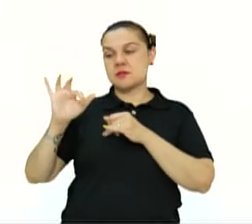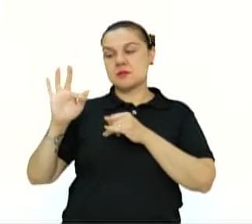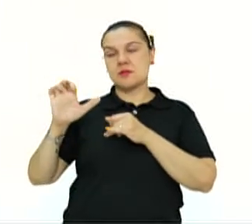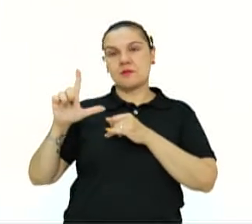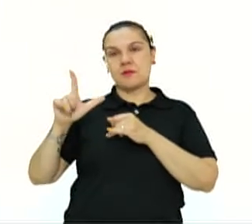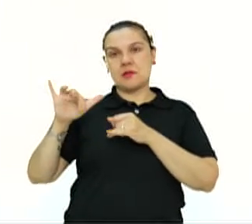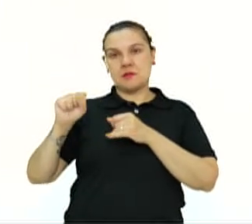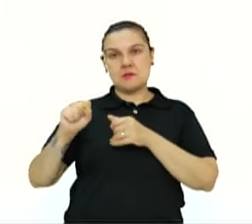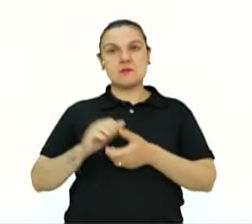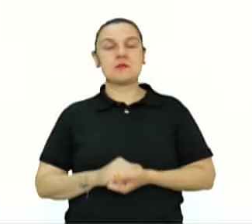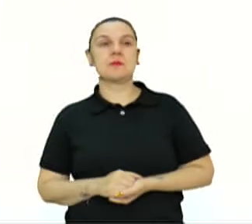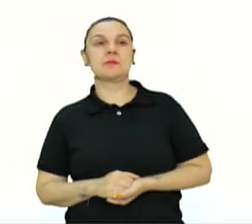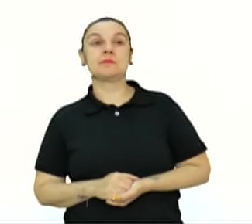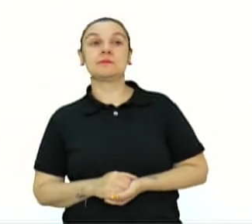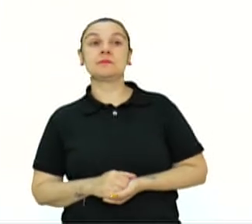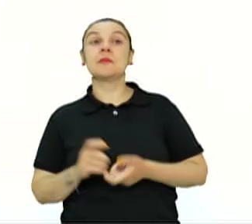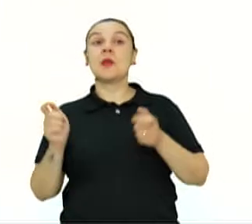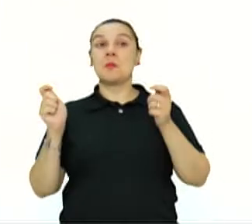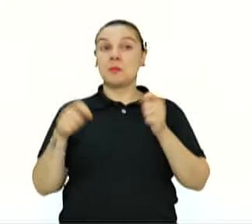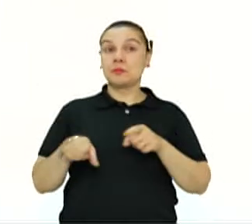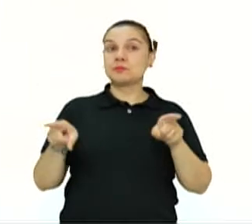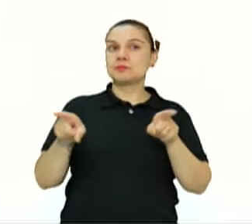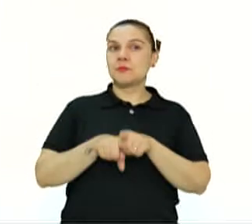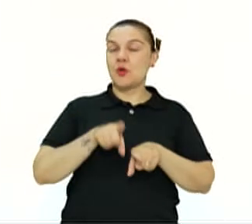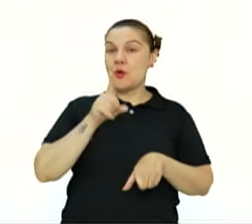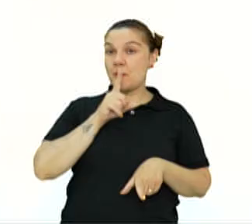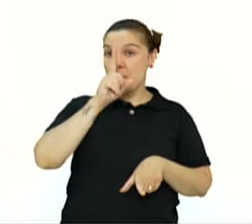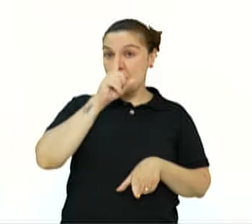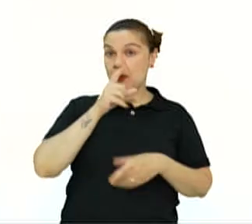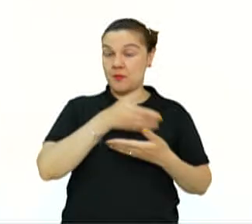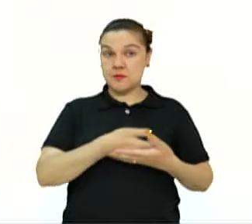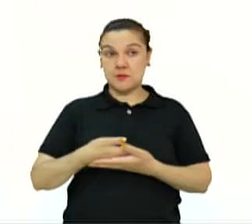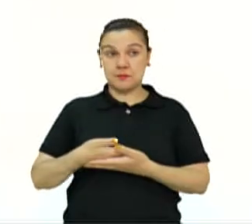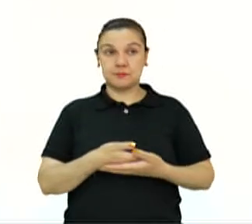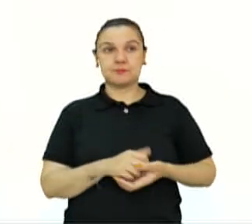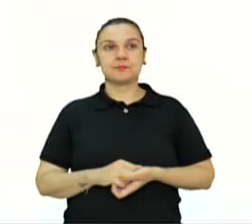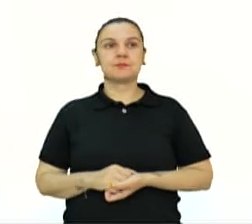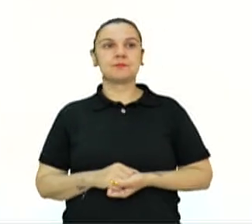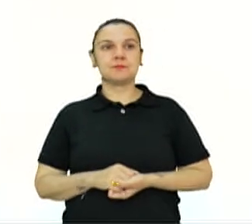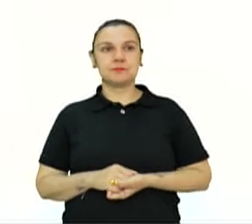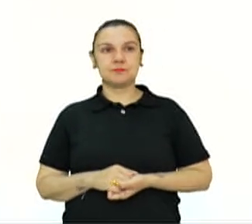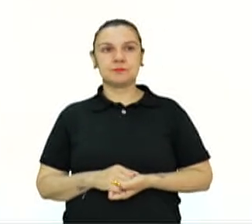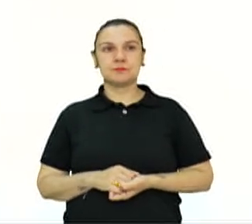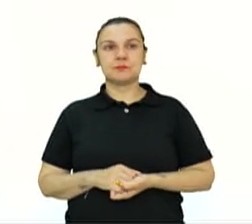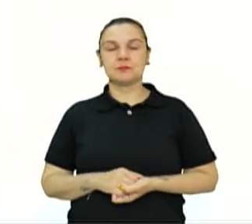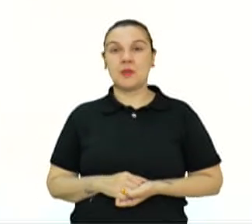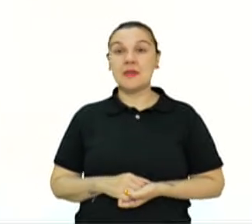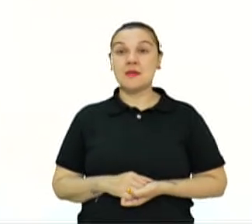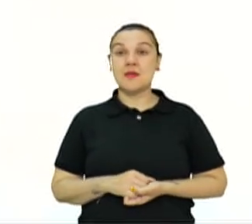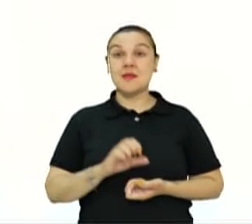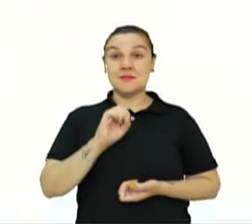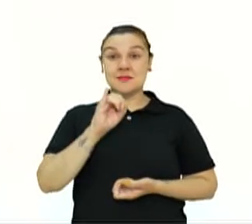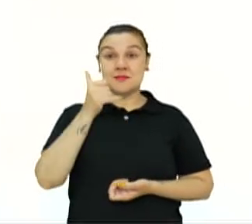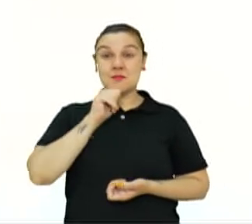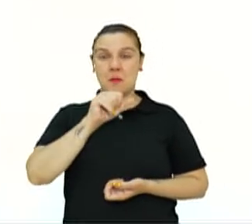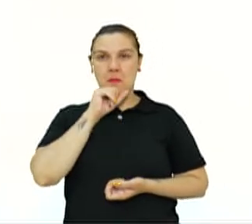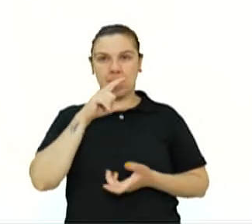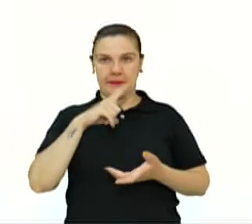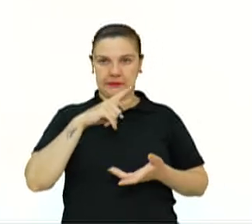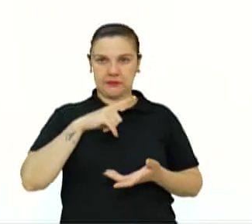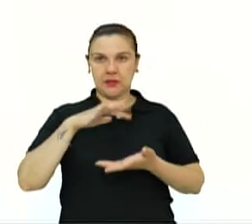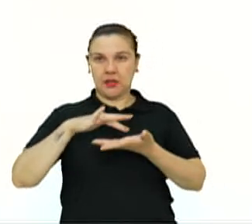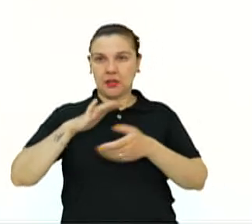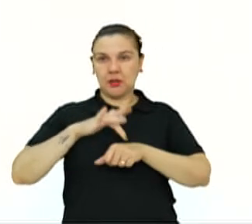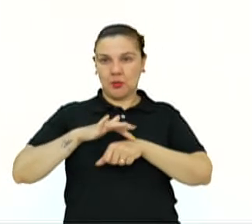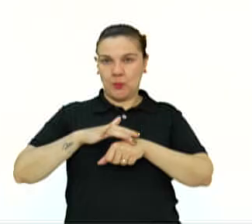de contágio. Pode também ser bem perigosa para o bebê. Então, se a mãe, né, tiver gonorreia, não tiver